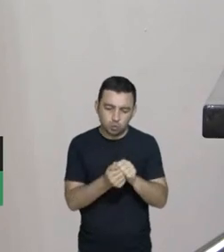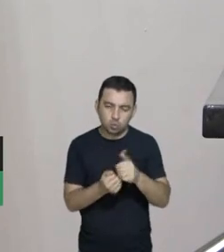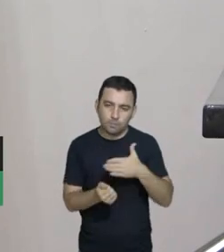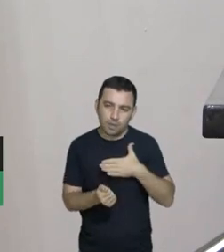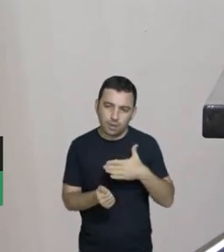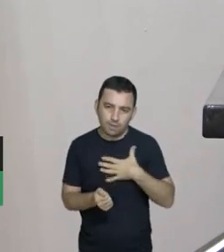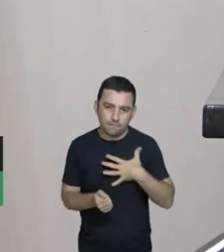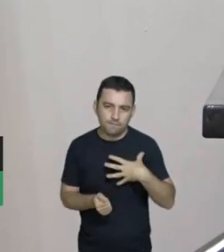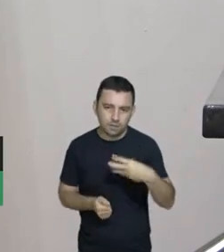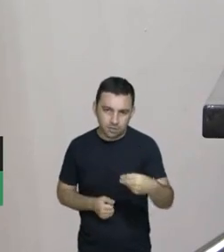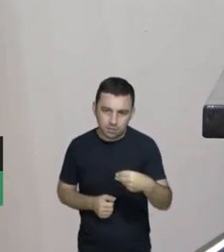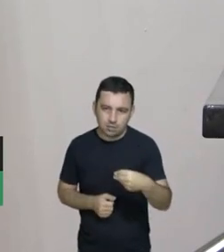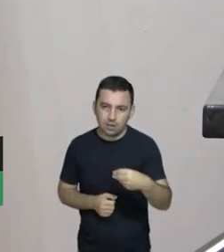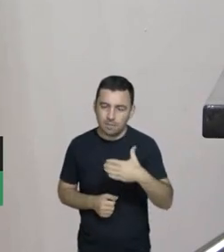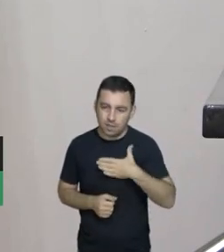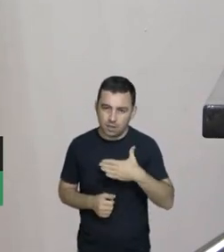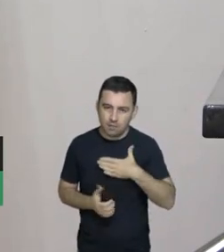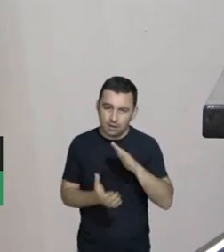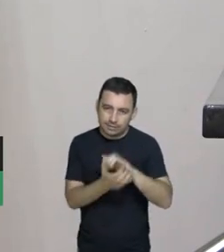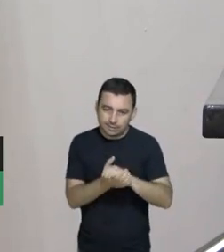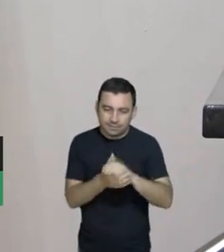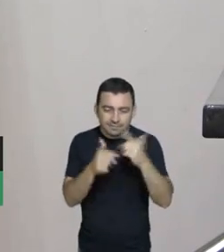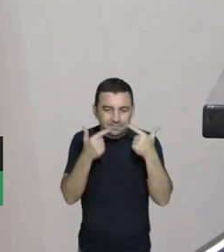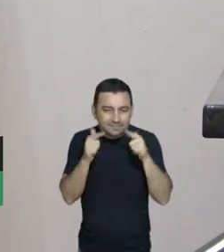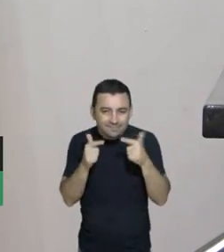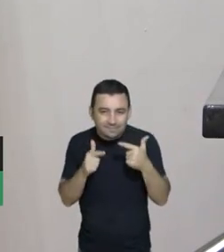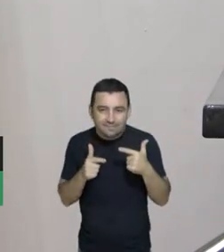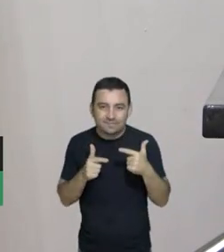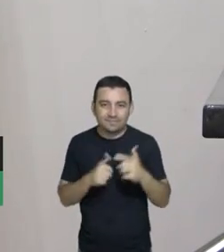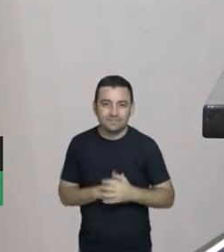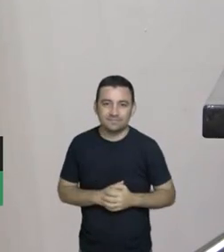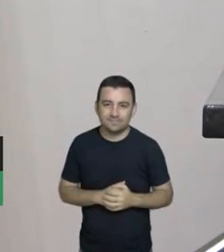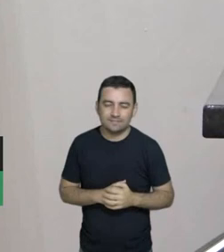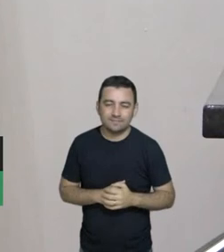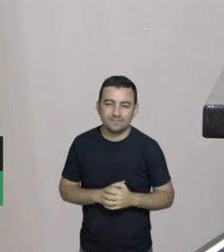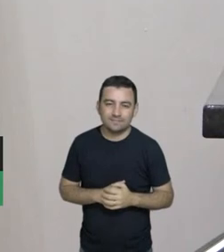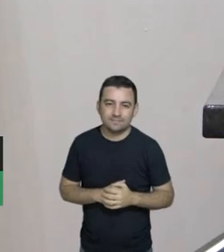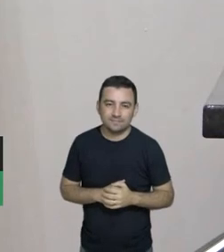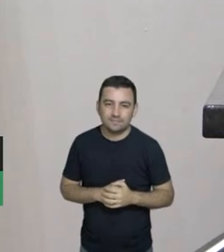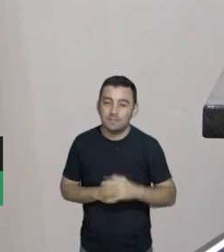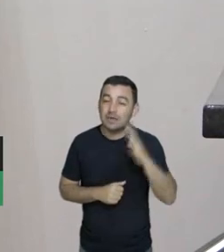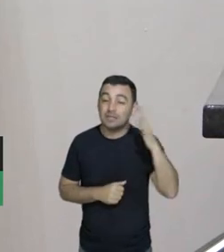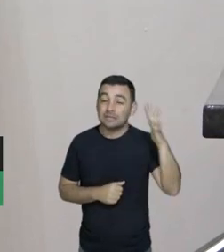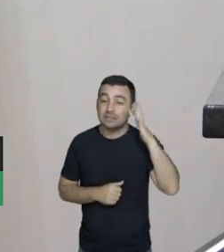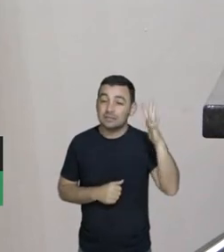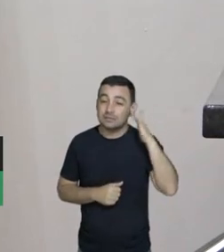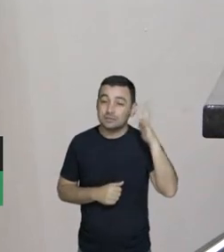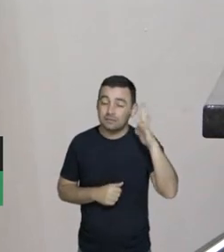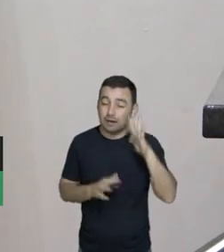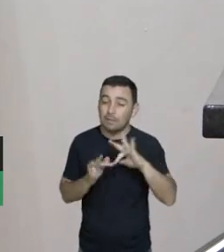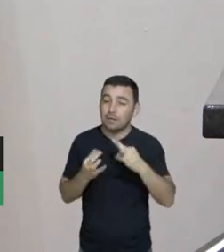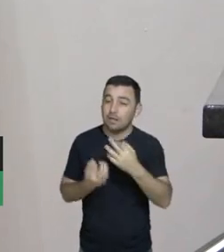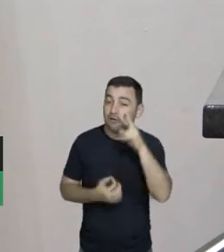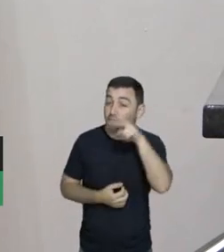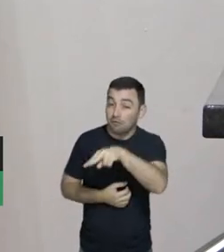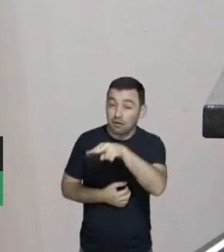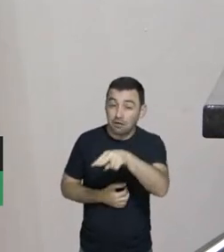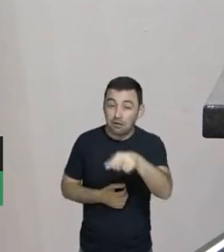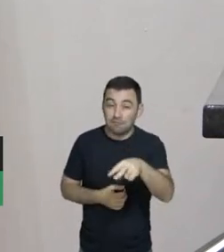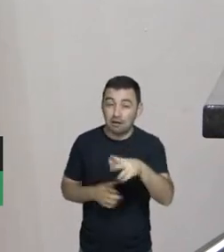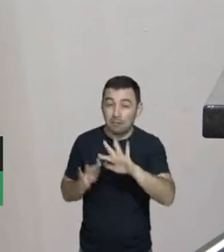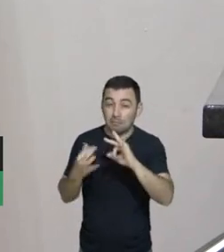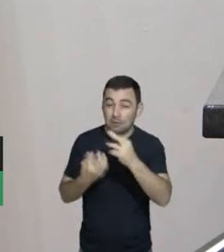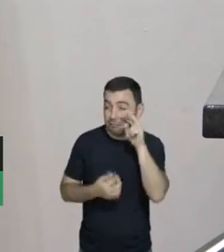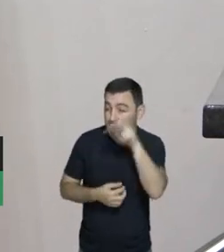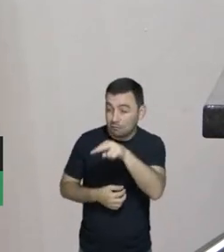bebê, com a minha esposa, sorrindo de felicidade. Imaginem pais vendo isso, mães, famílias inteiras